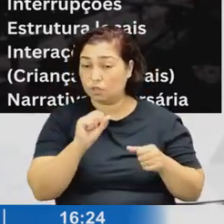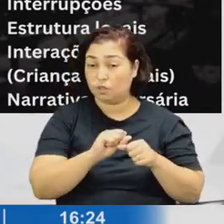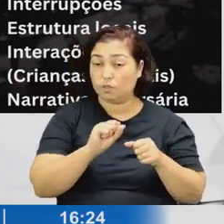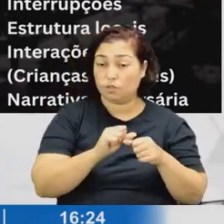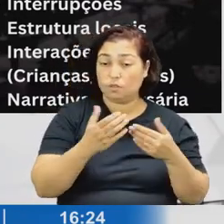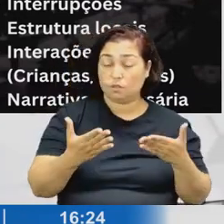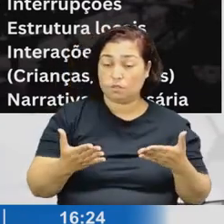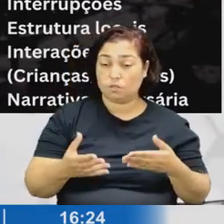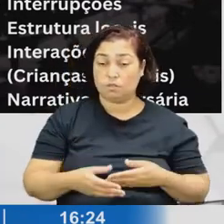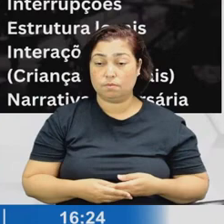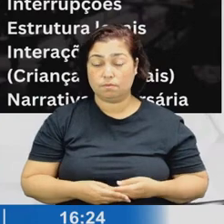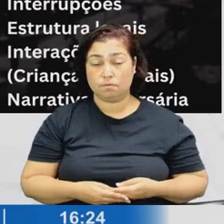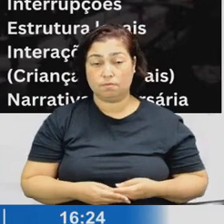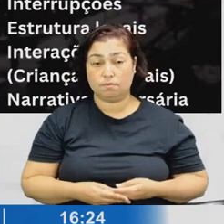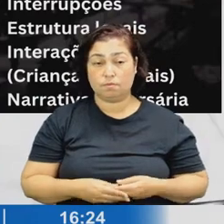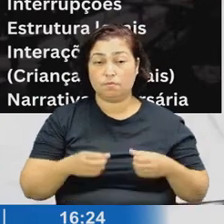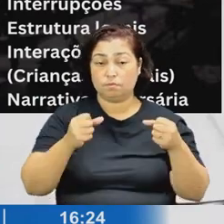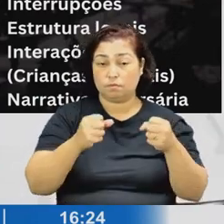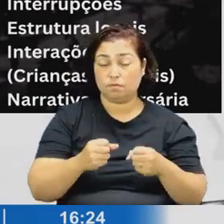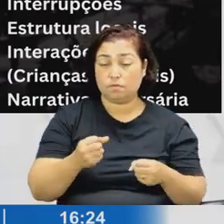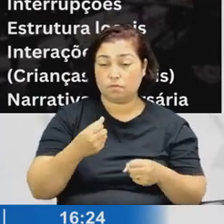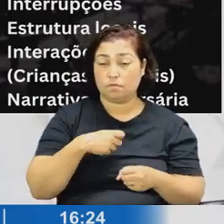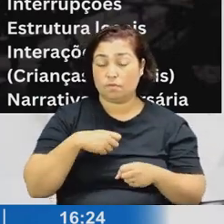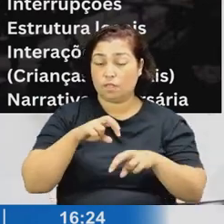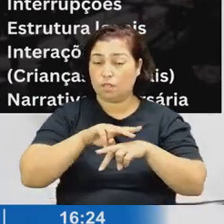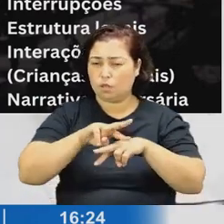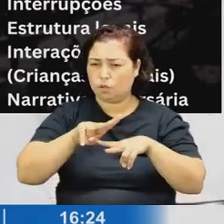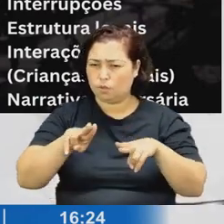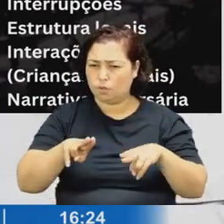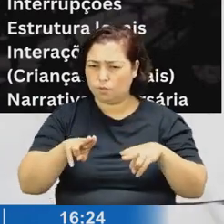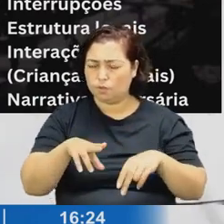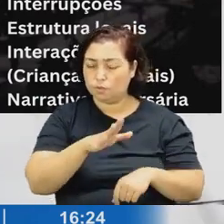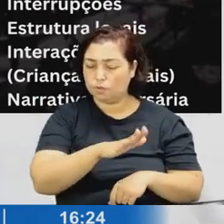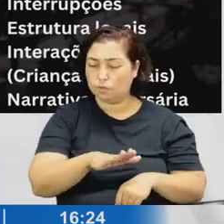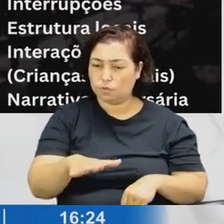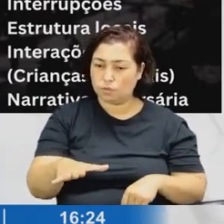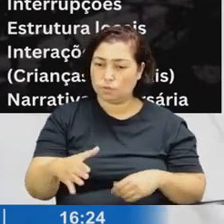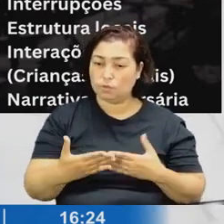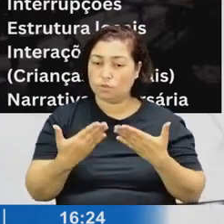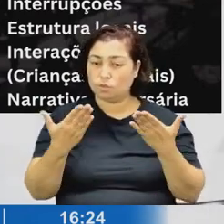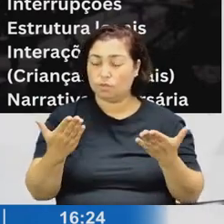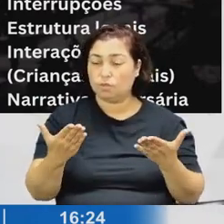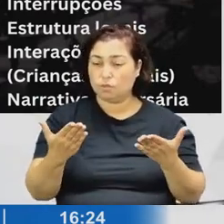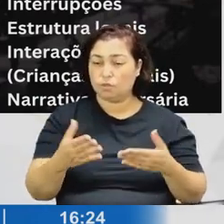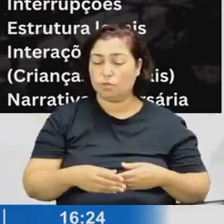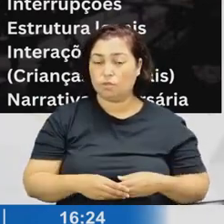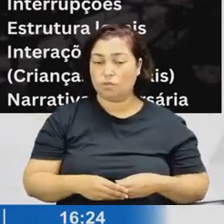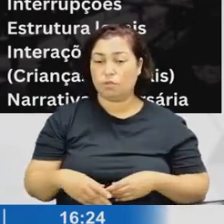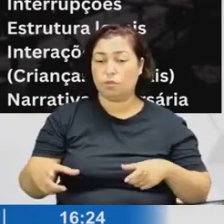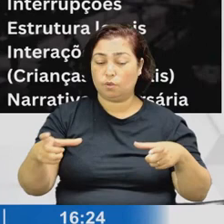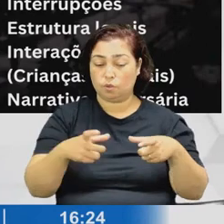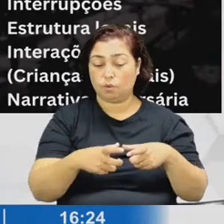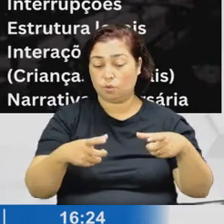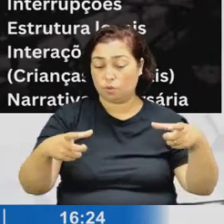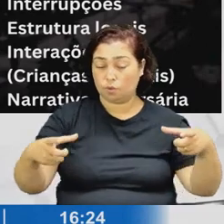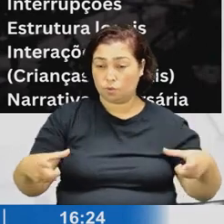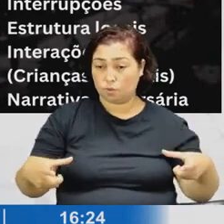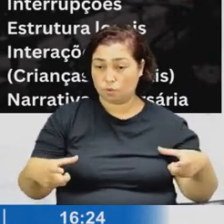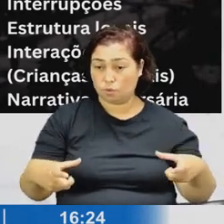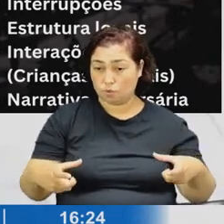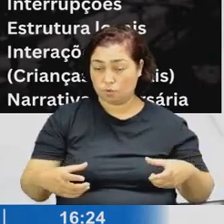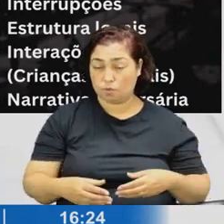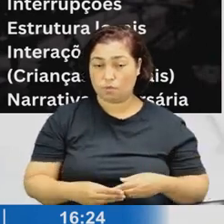interação nunca falha e pode ter vários outros elementos além de criança animal que você pode interagir pode interagir com espaço com a arquitetura